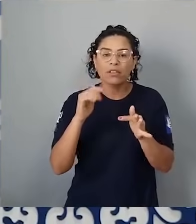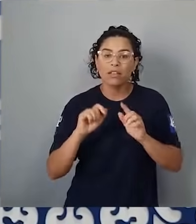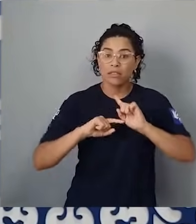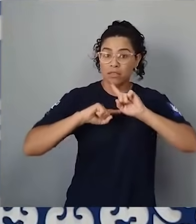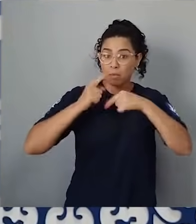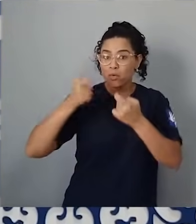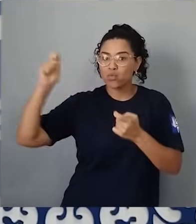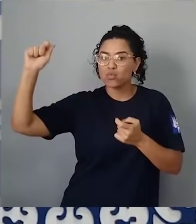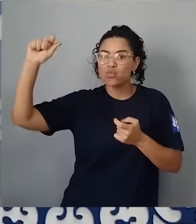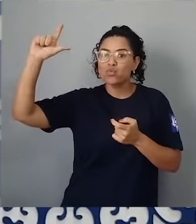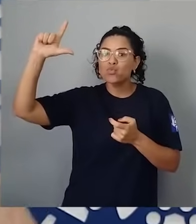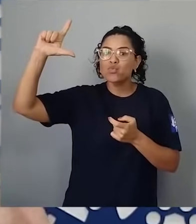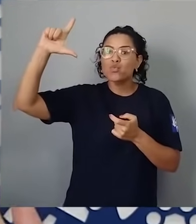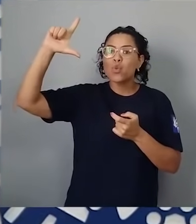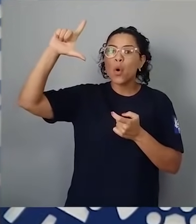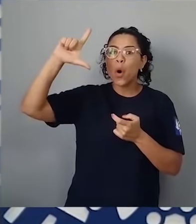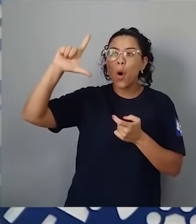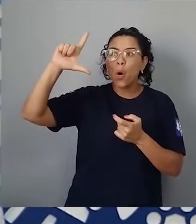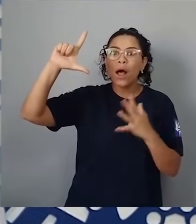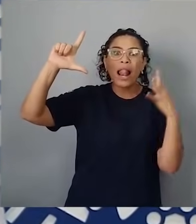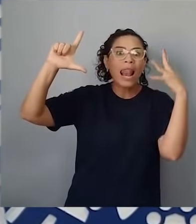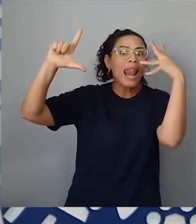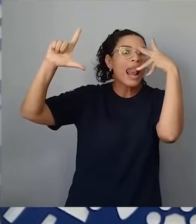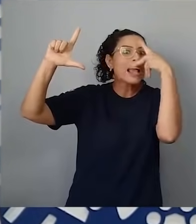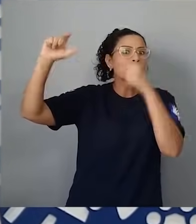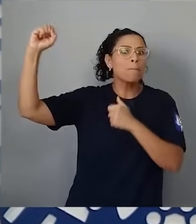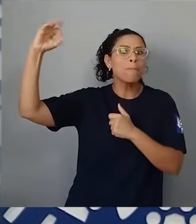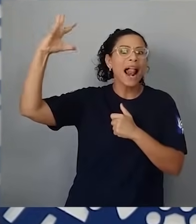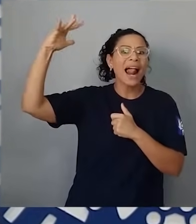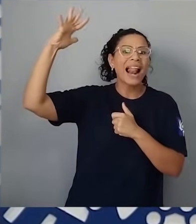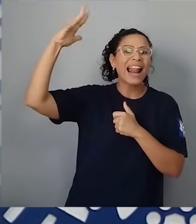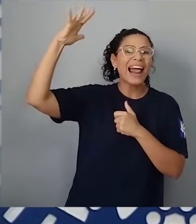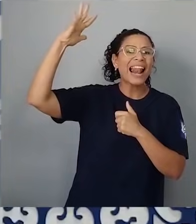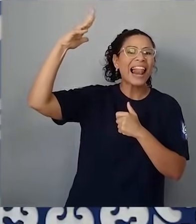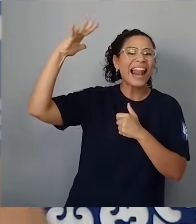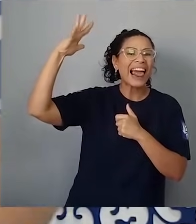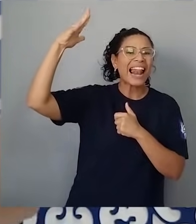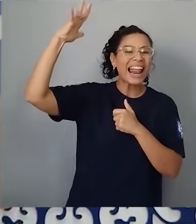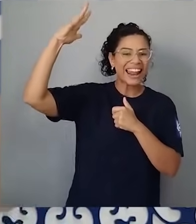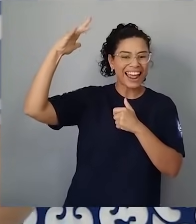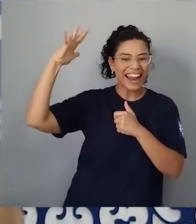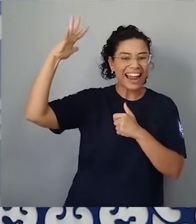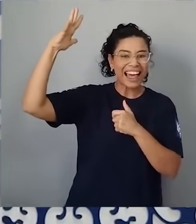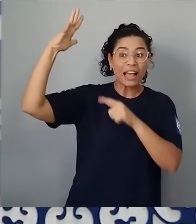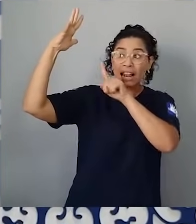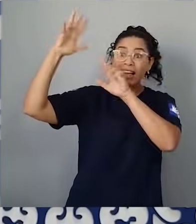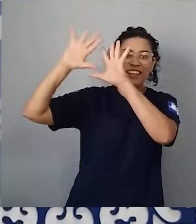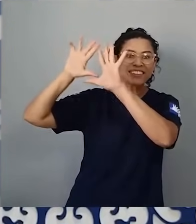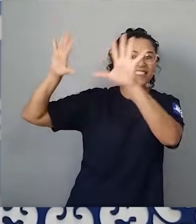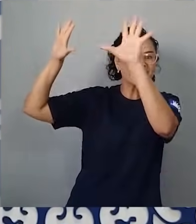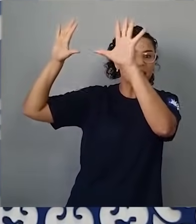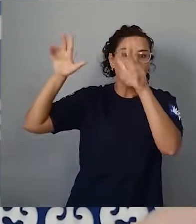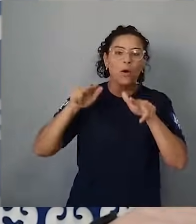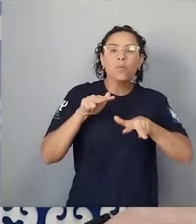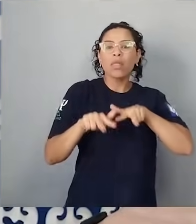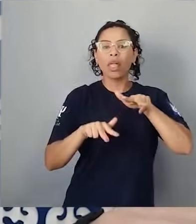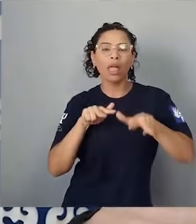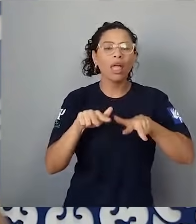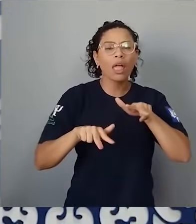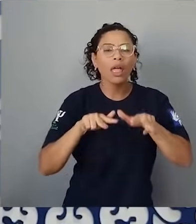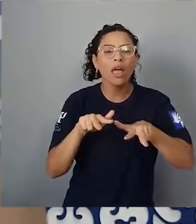inverno longo e frio, brilhava alegre no céu. Eu hoje estou de bem com a